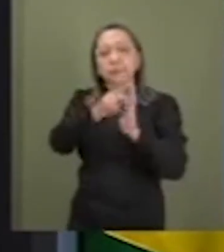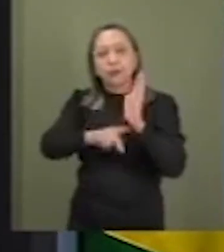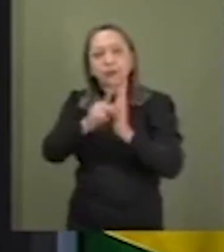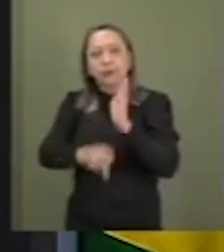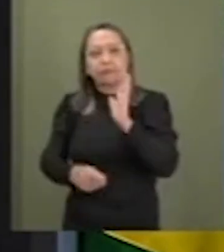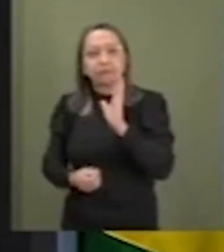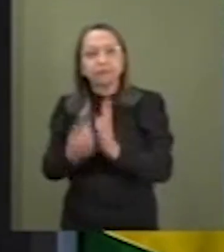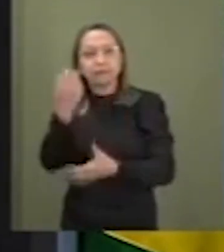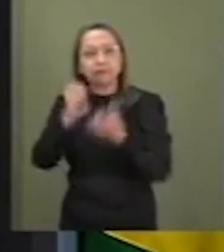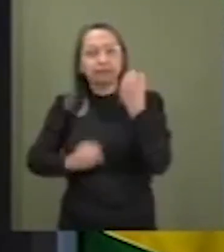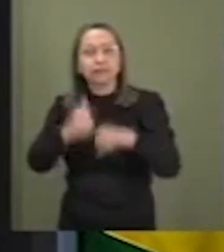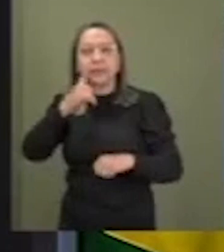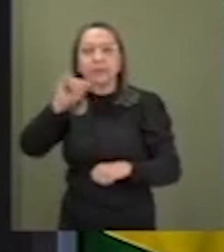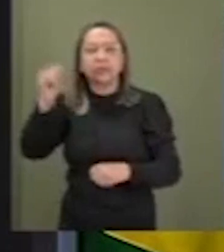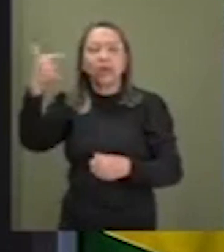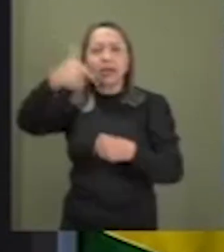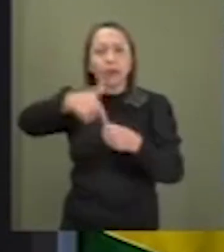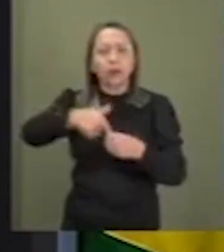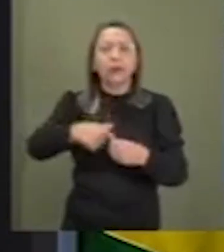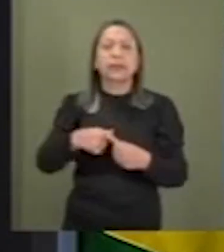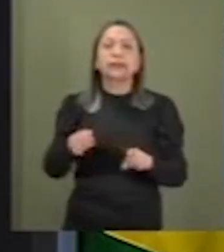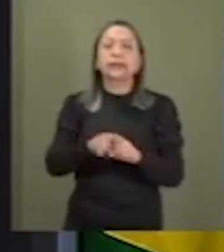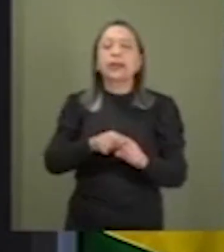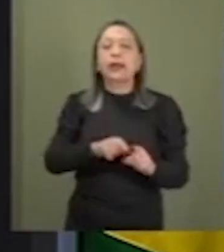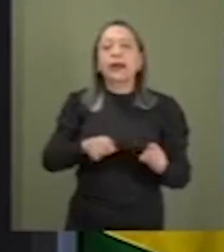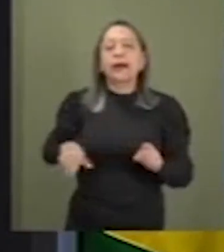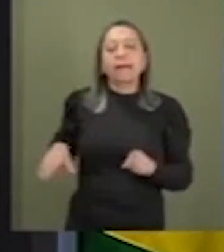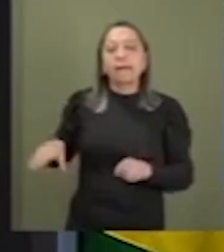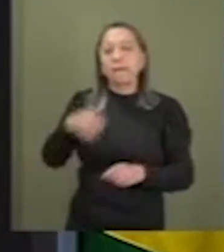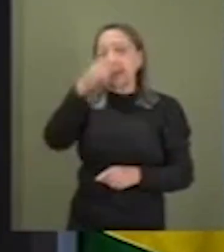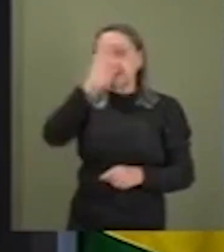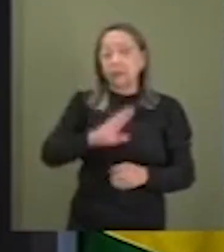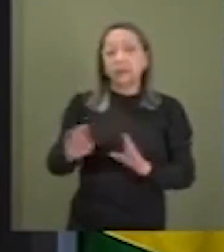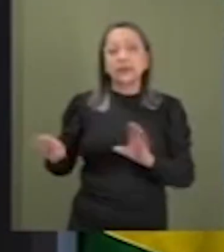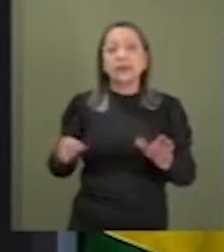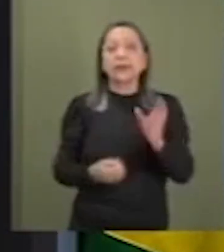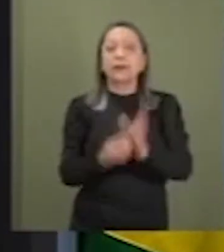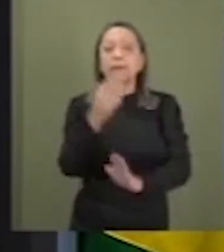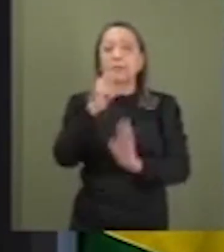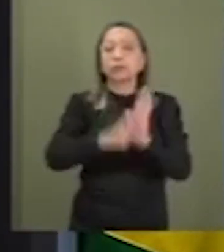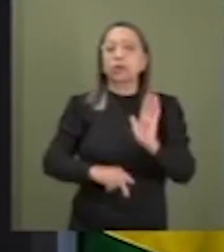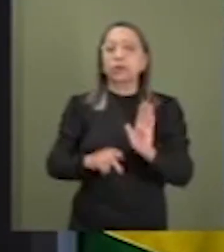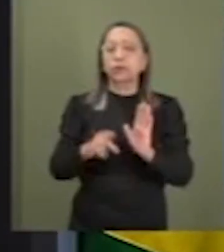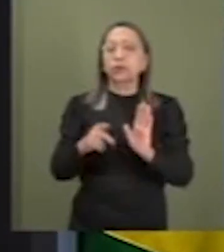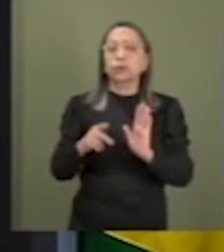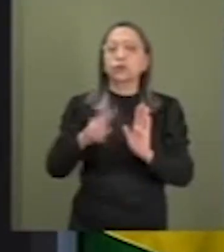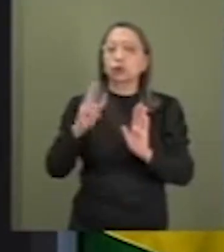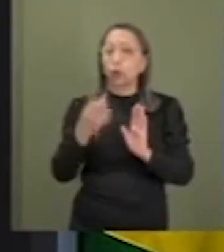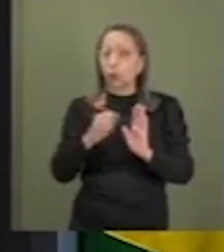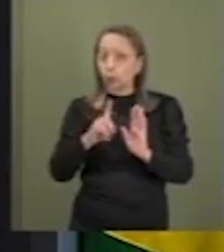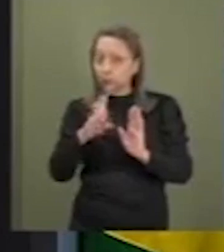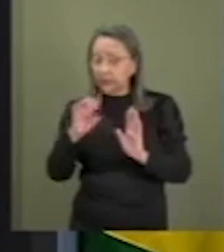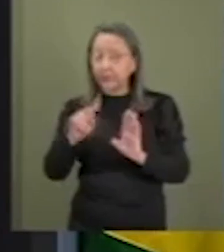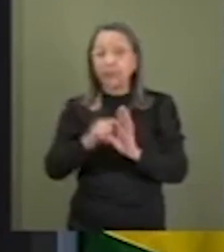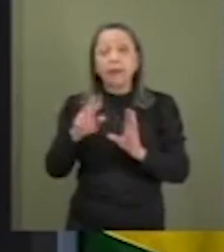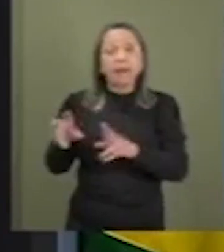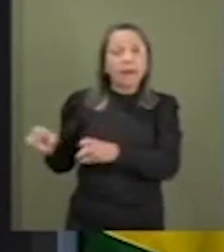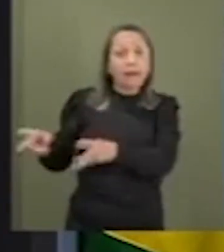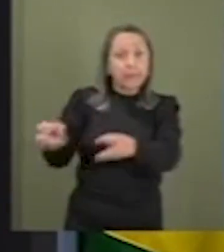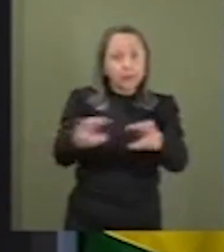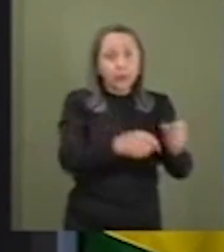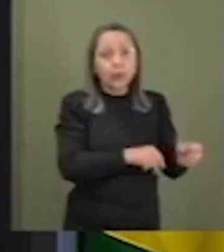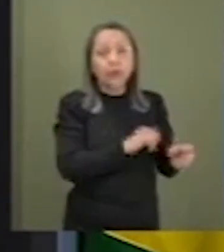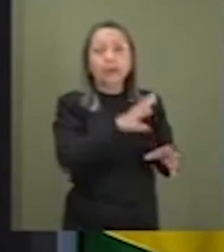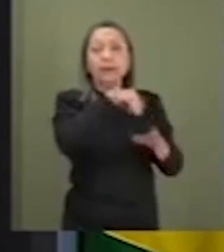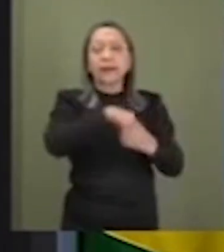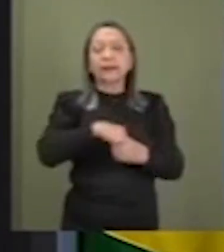de energia eólica offshore na costa brasileira. Criação de projeto inédito de hub de captura e armazenamento geológico de